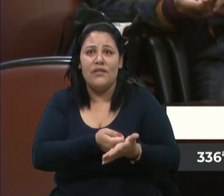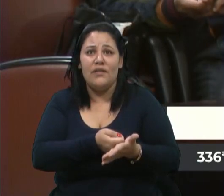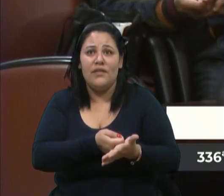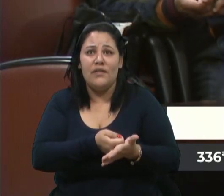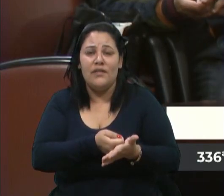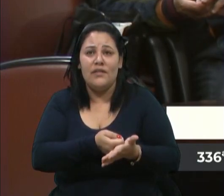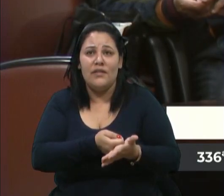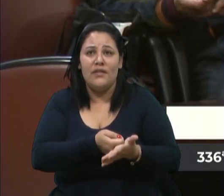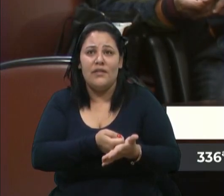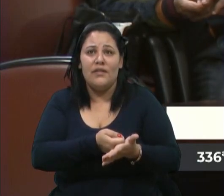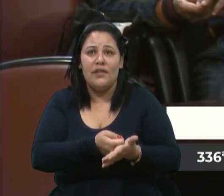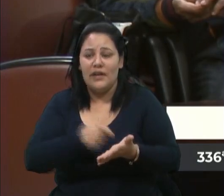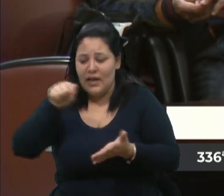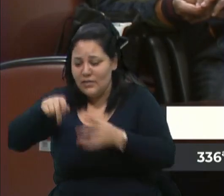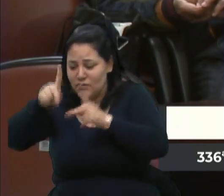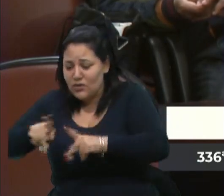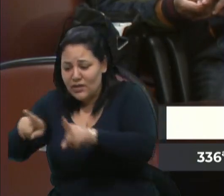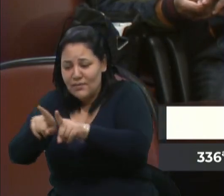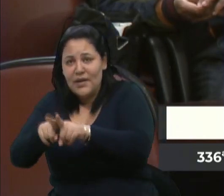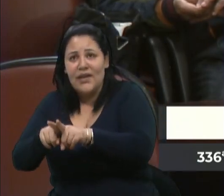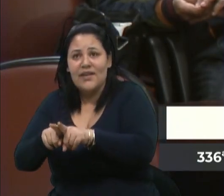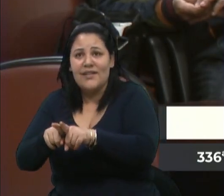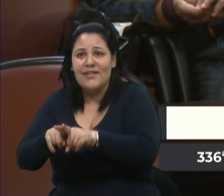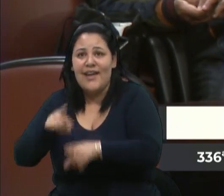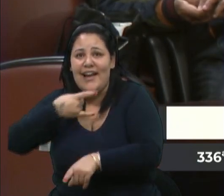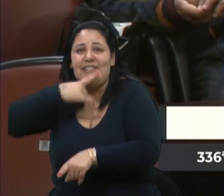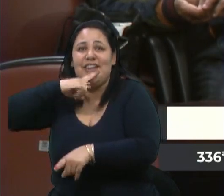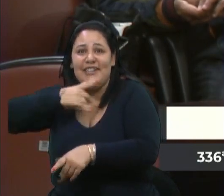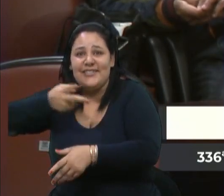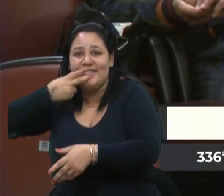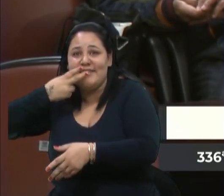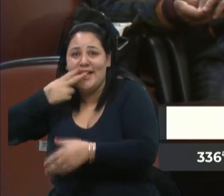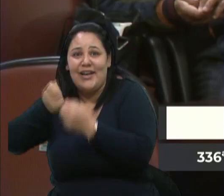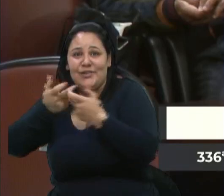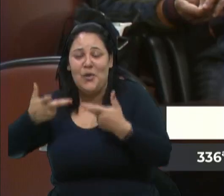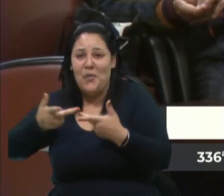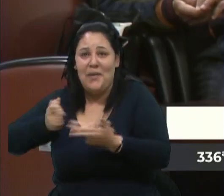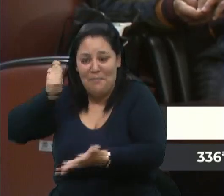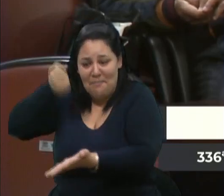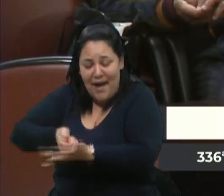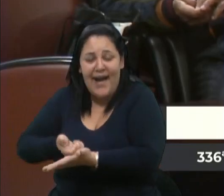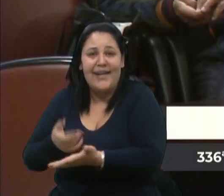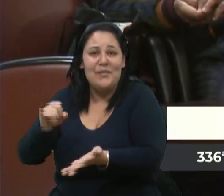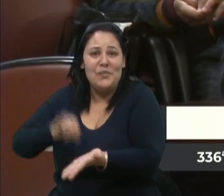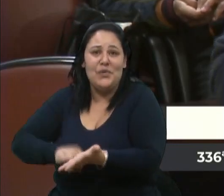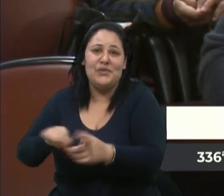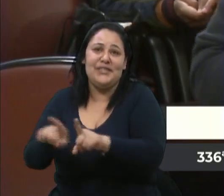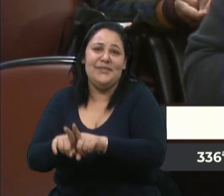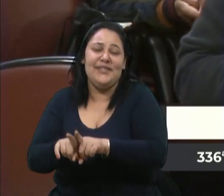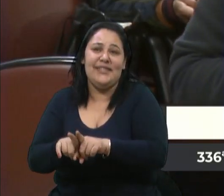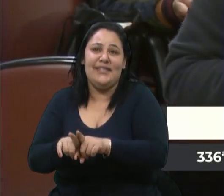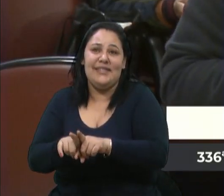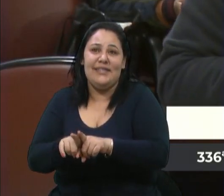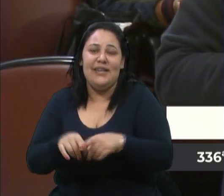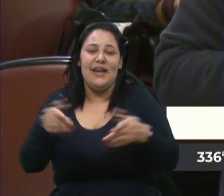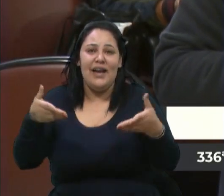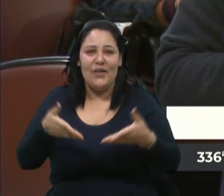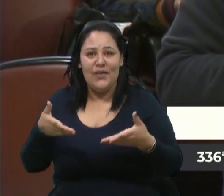seu cigarro que compram, na sua cachaça, elas usam roupas, ou ganhados ou não, de uma forma ou de outra.